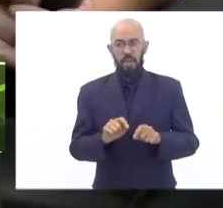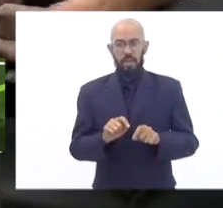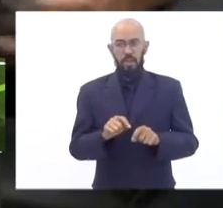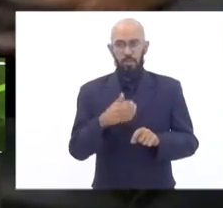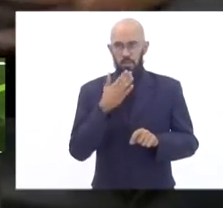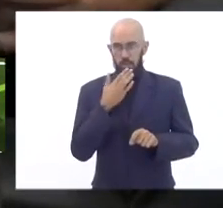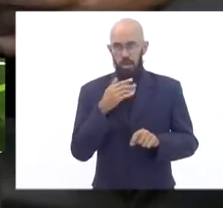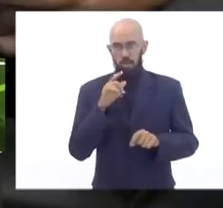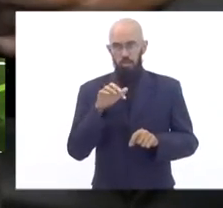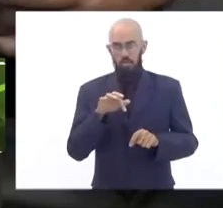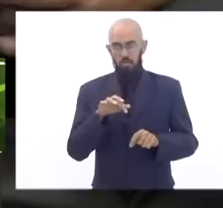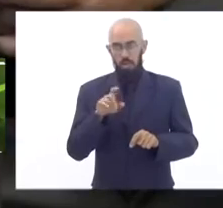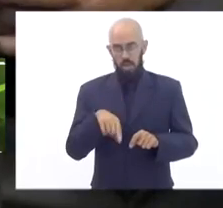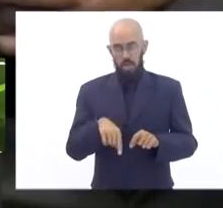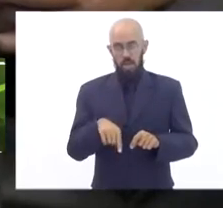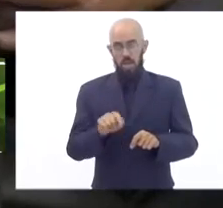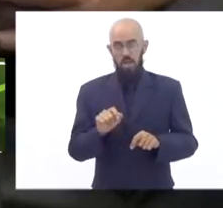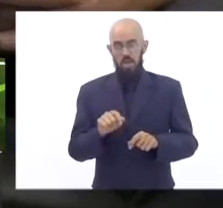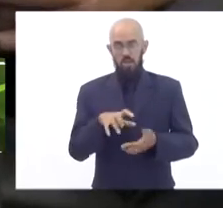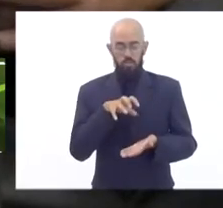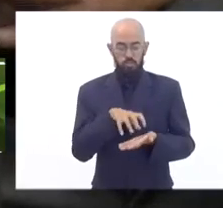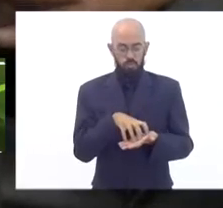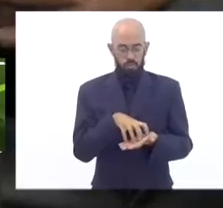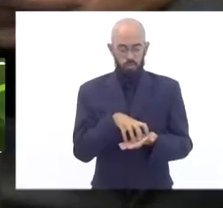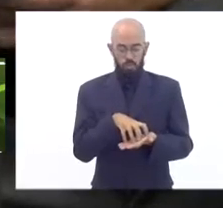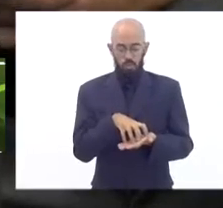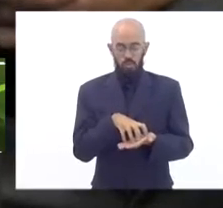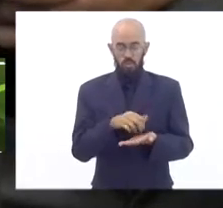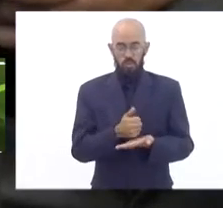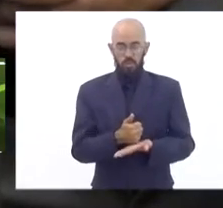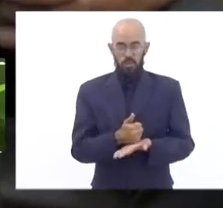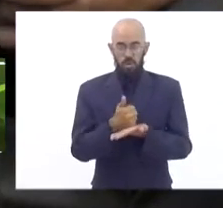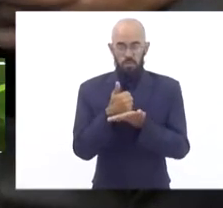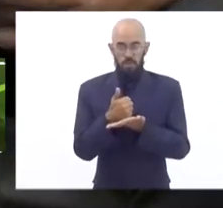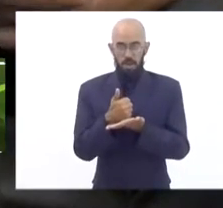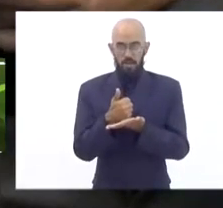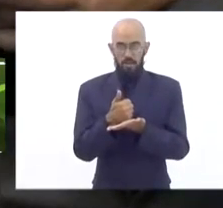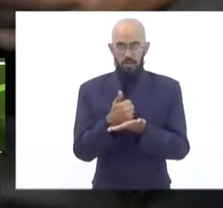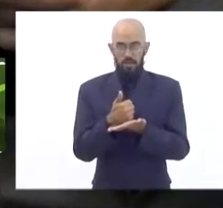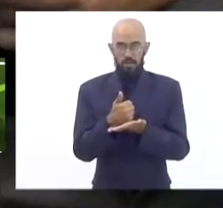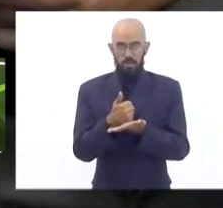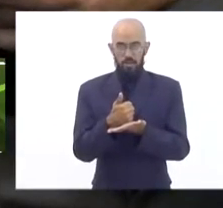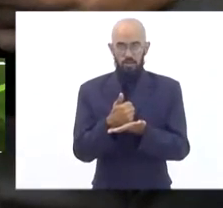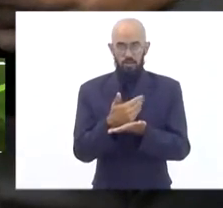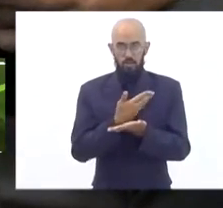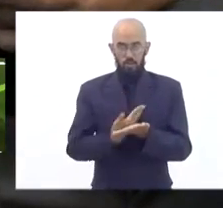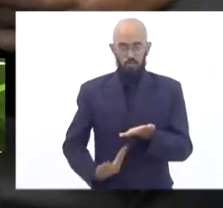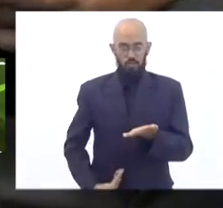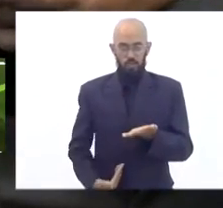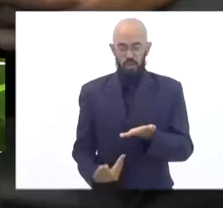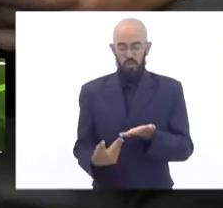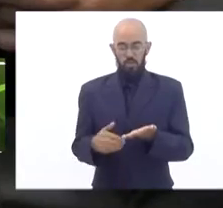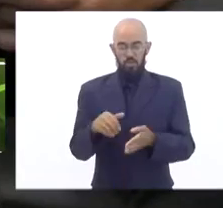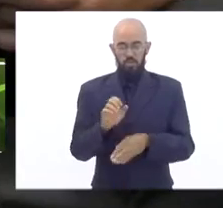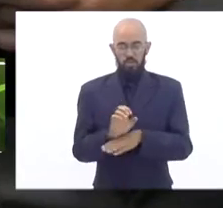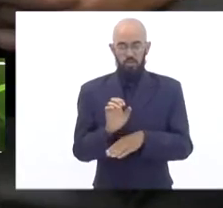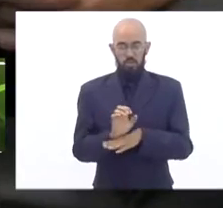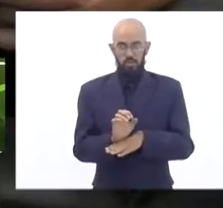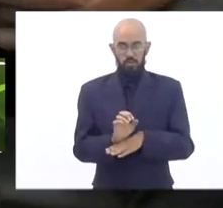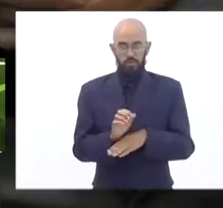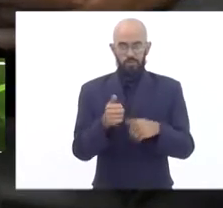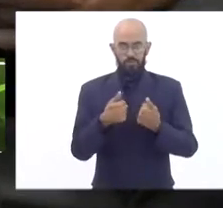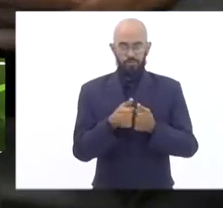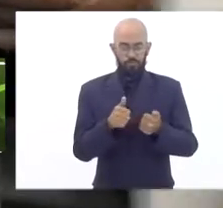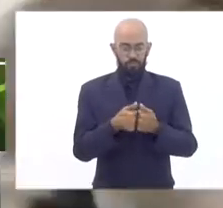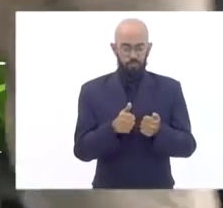qual é a área que fundamenta a decisão do governo do Estado? A Secretaria de Transportes ou